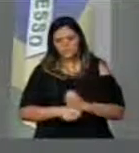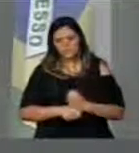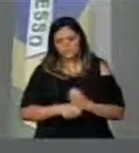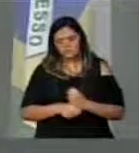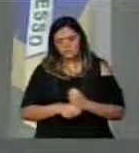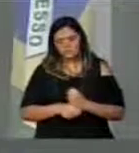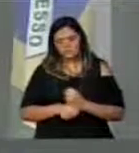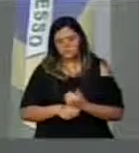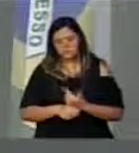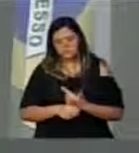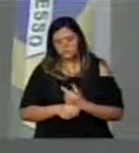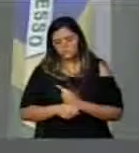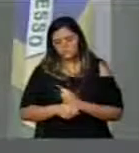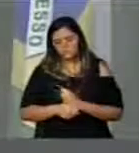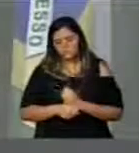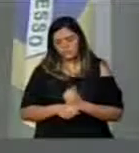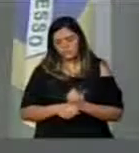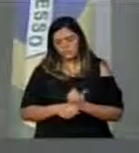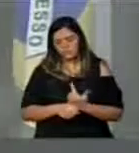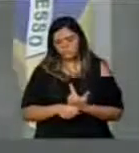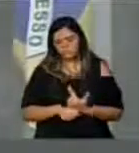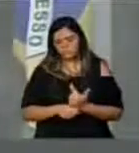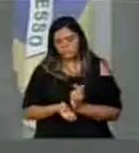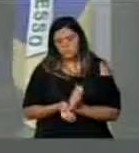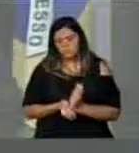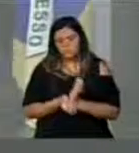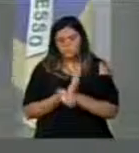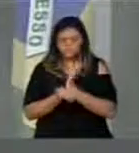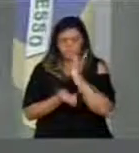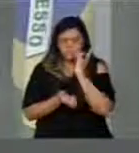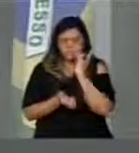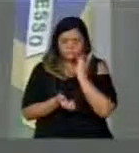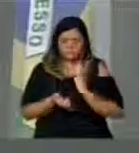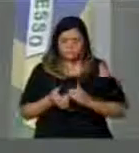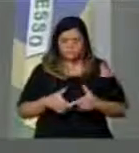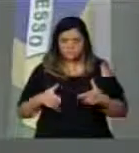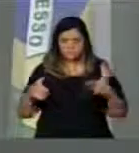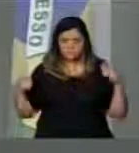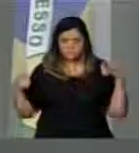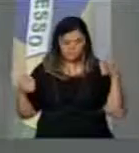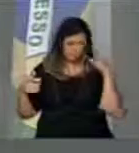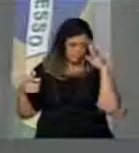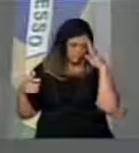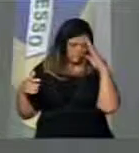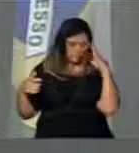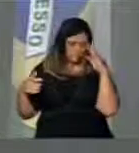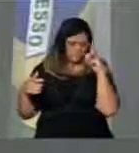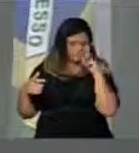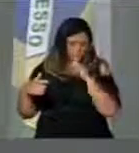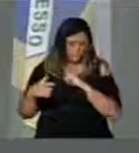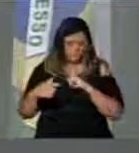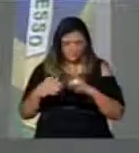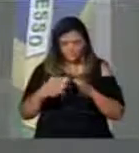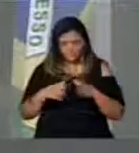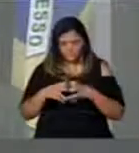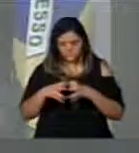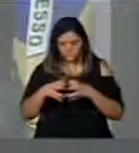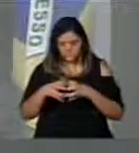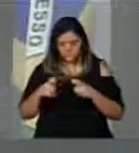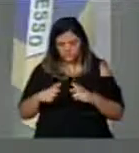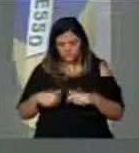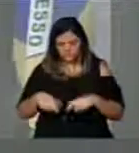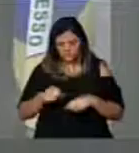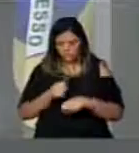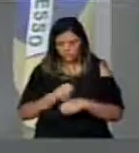pelo governo federal ea bancada sobre unanimemente priorizar exatamente do cinturão das águas que é uma obra que